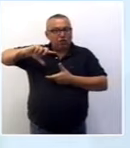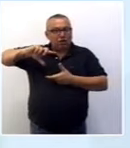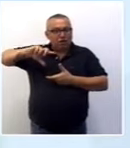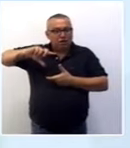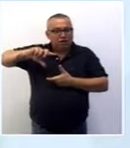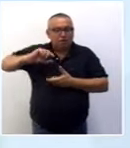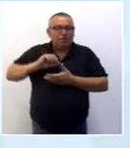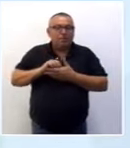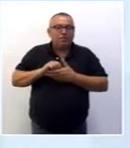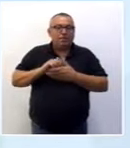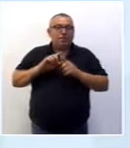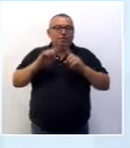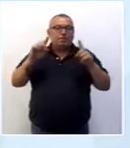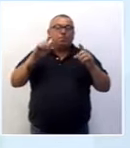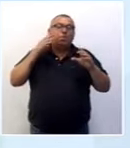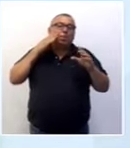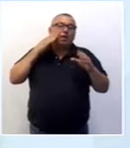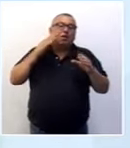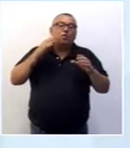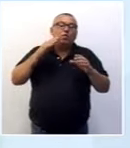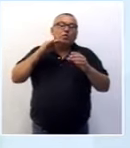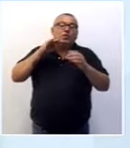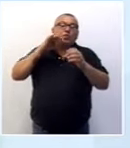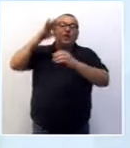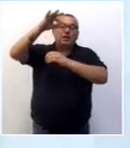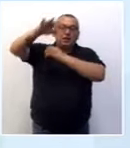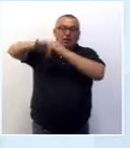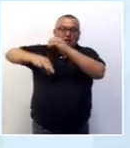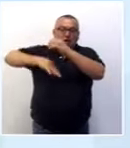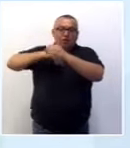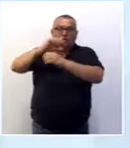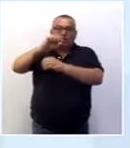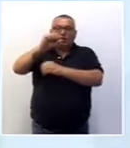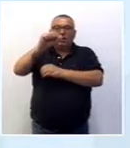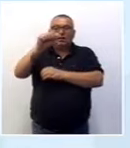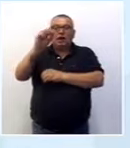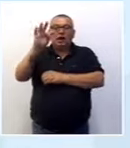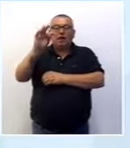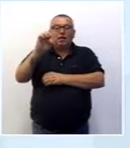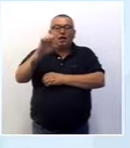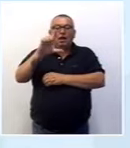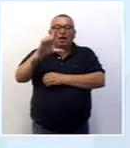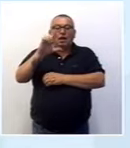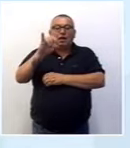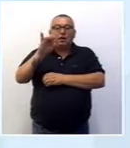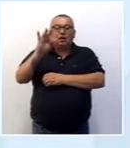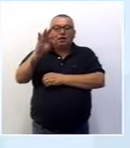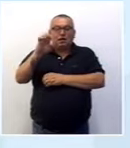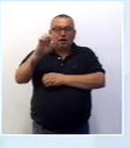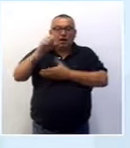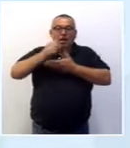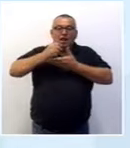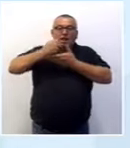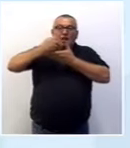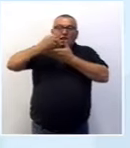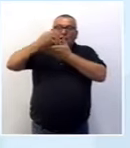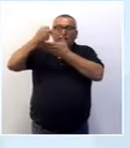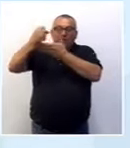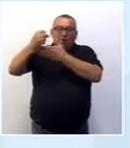os satélites eles levavam filmes fotográficos, né? O pessoal lá tirava foto e recuperava o filme. E então eles